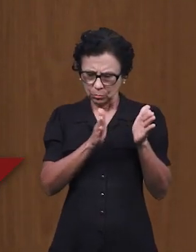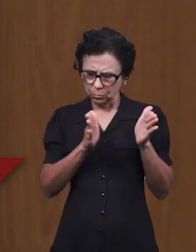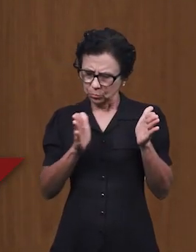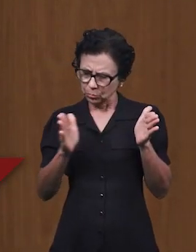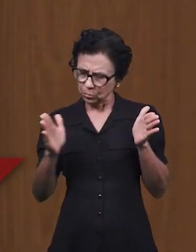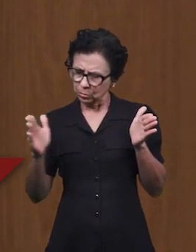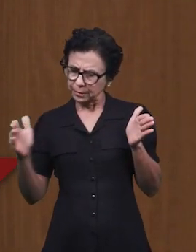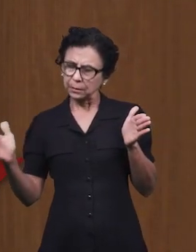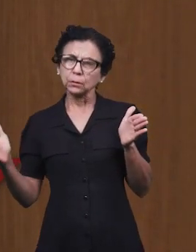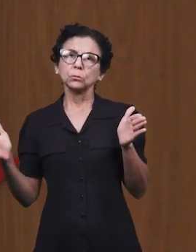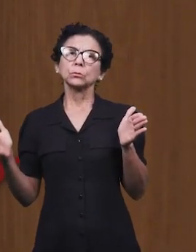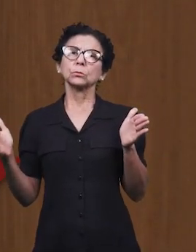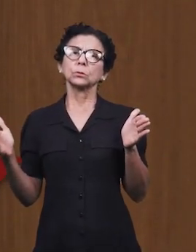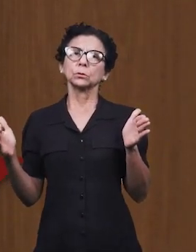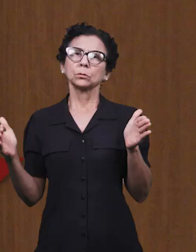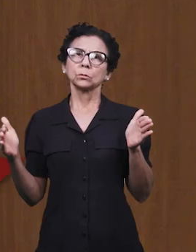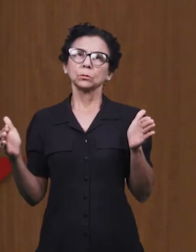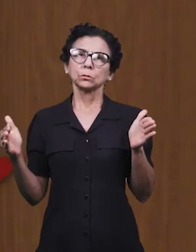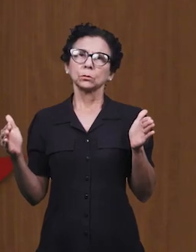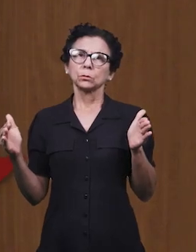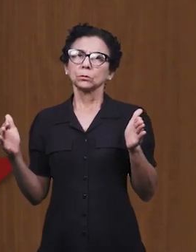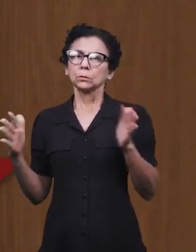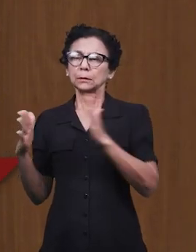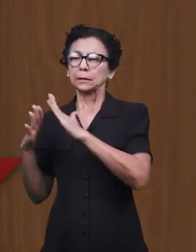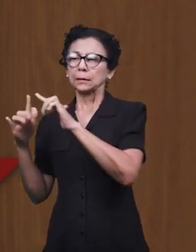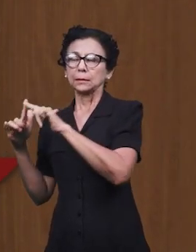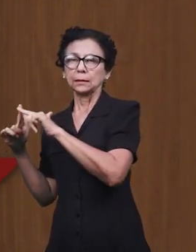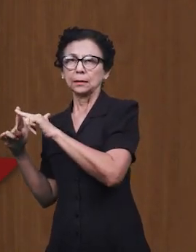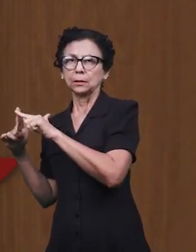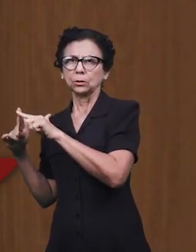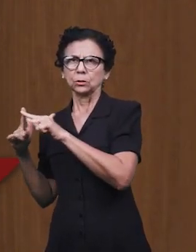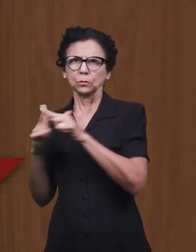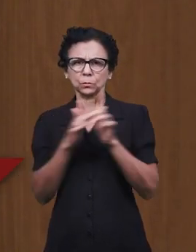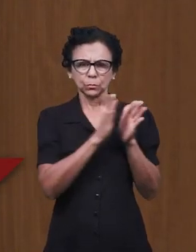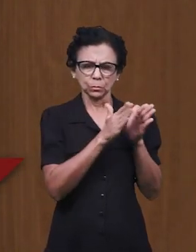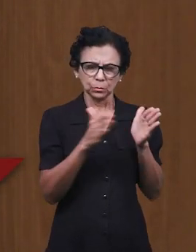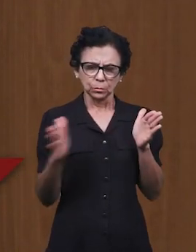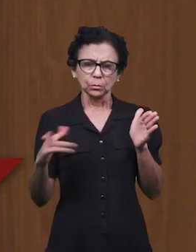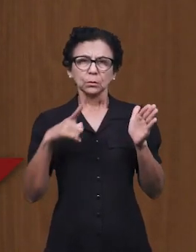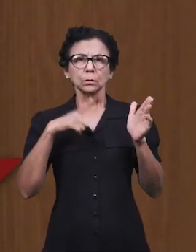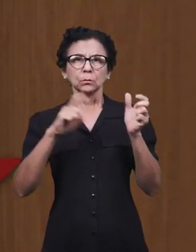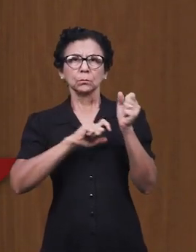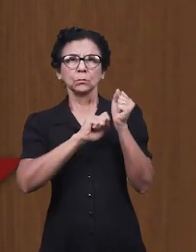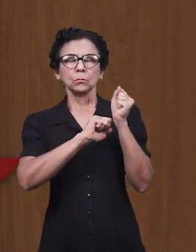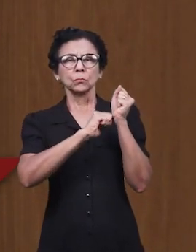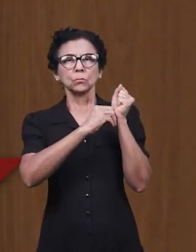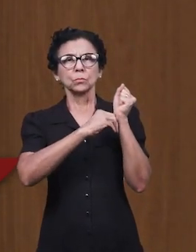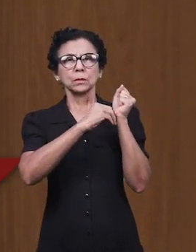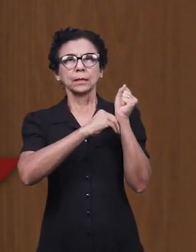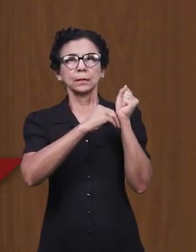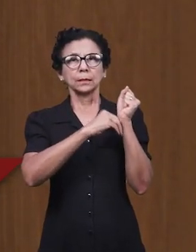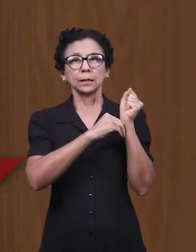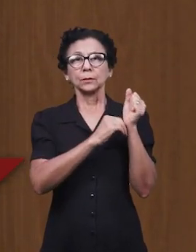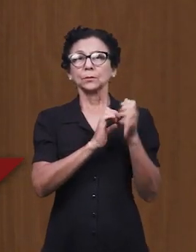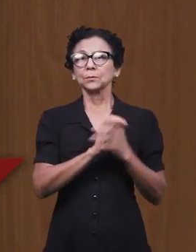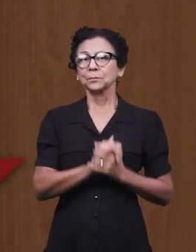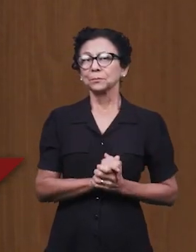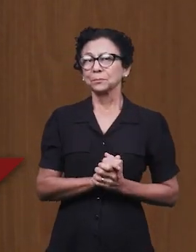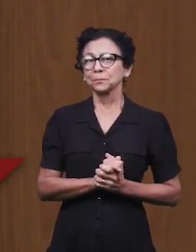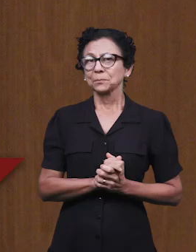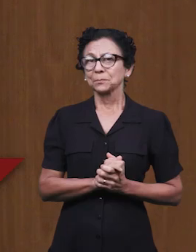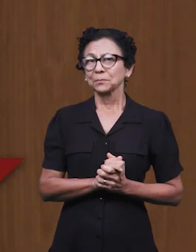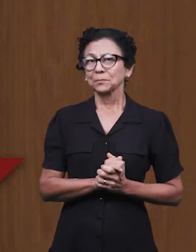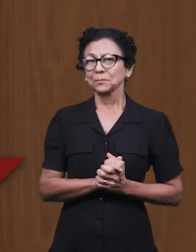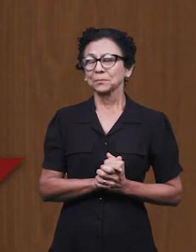vida da igreja é, na verdade, o segredo a respeito de Jesus como